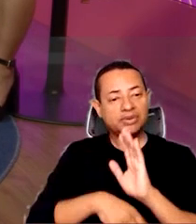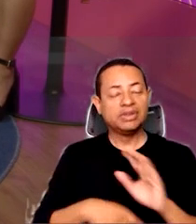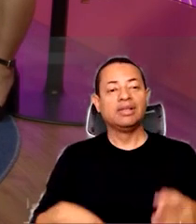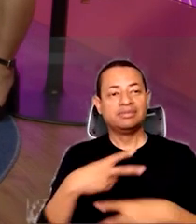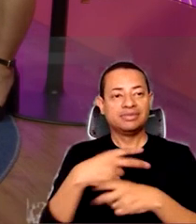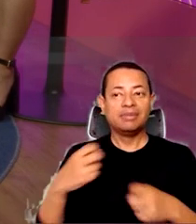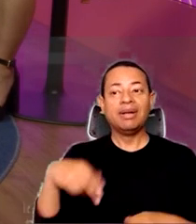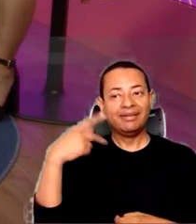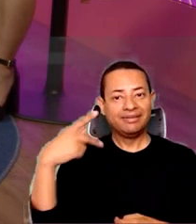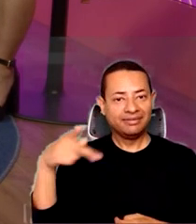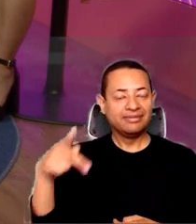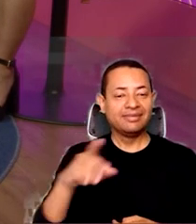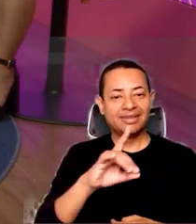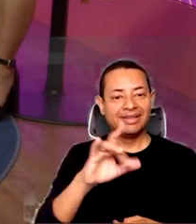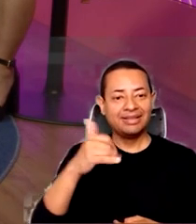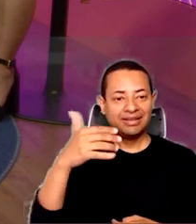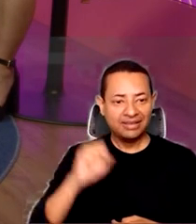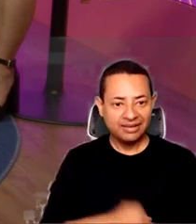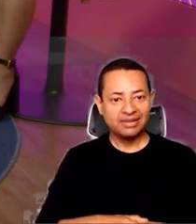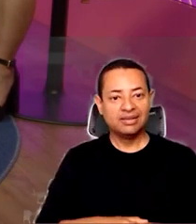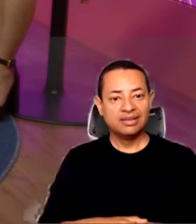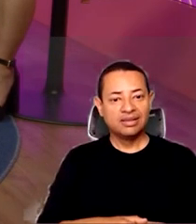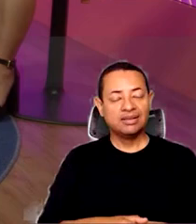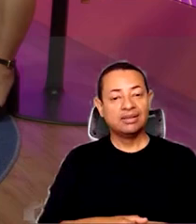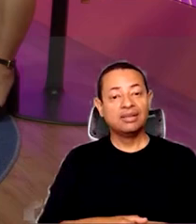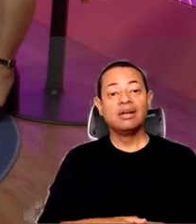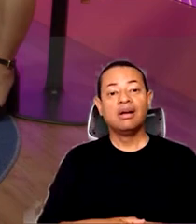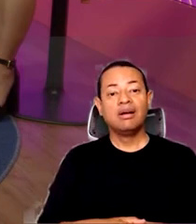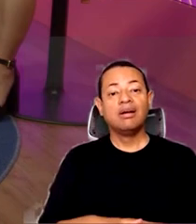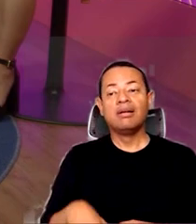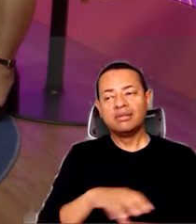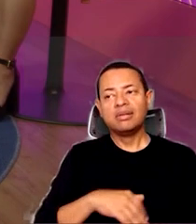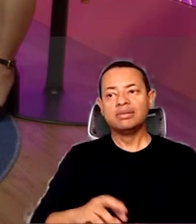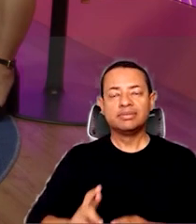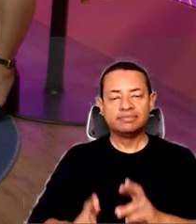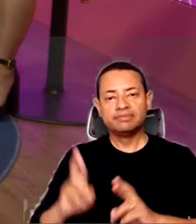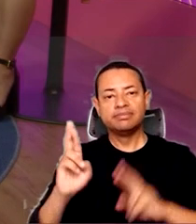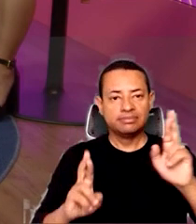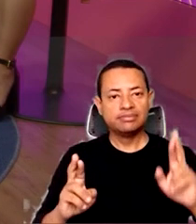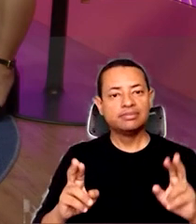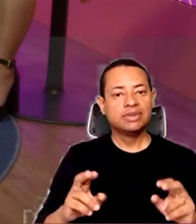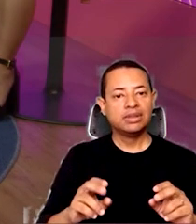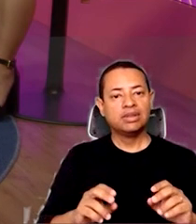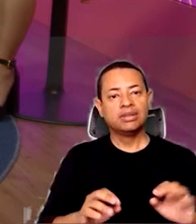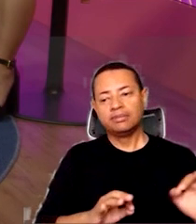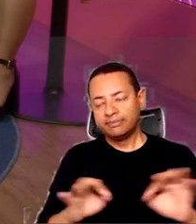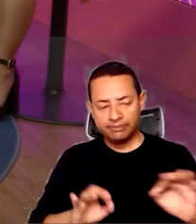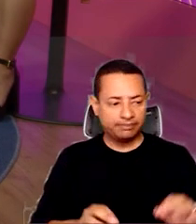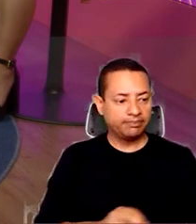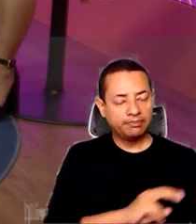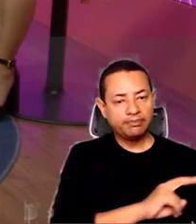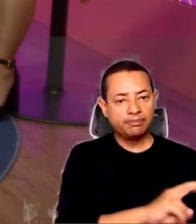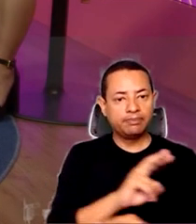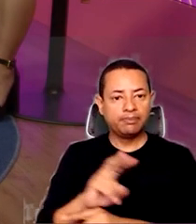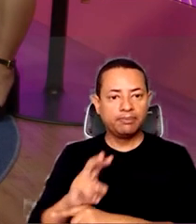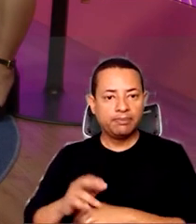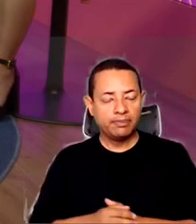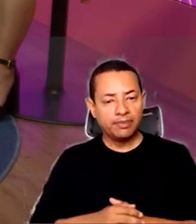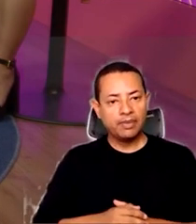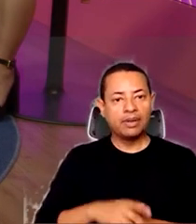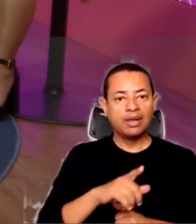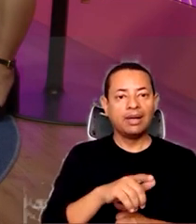faz esse atendimento as nossas gestoras e que cuidam de todo o o atendimento